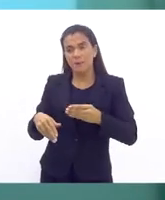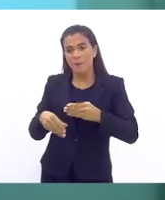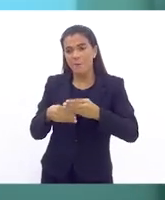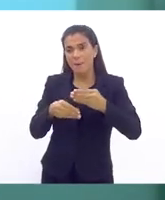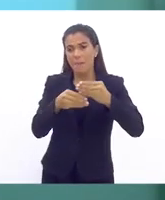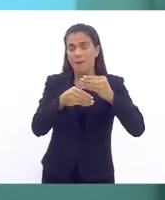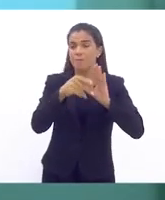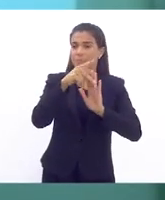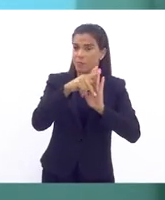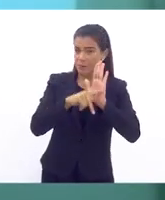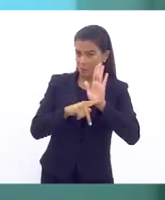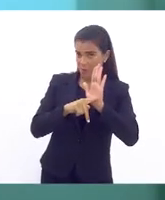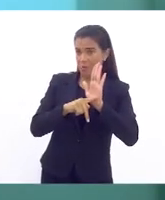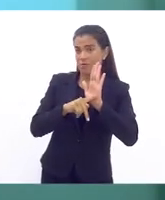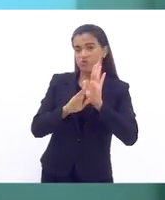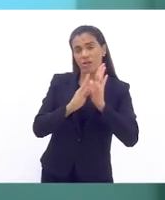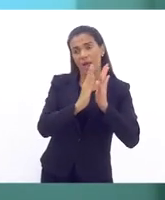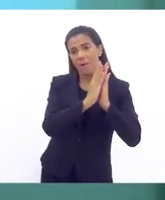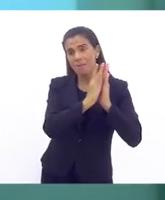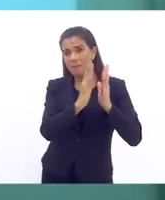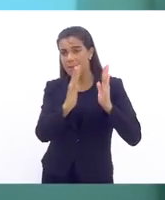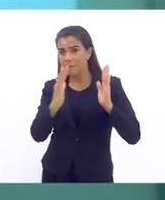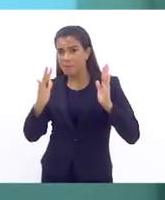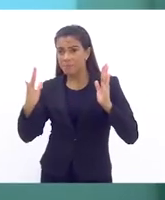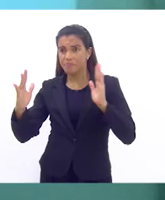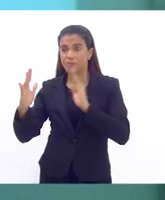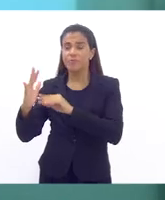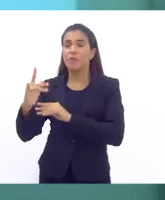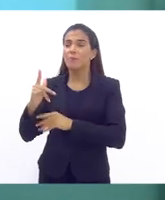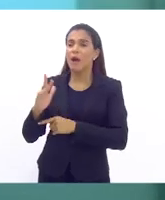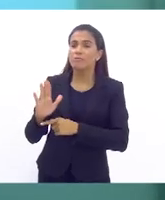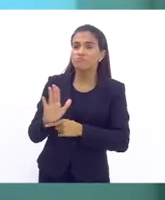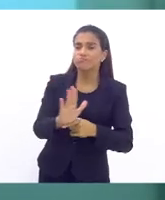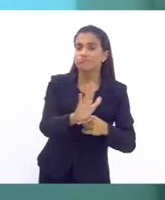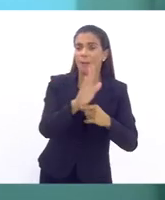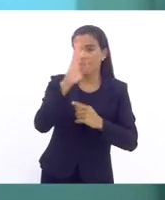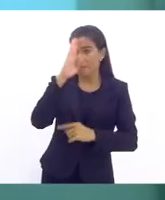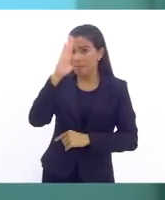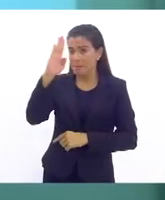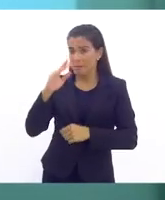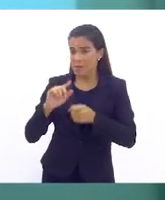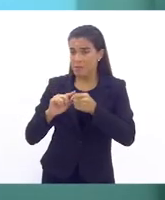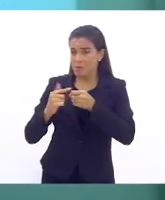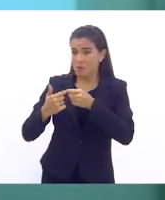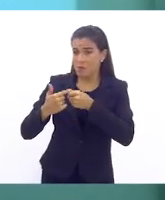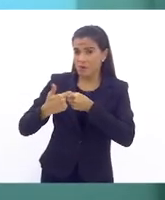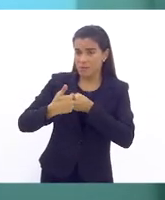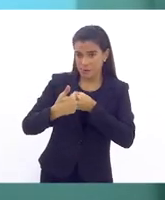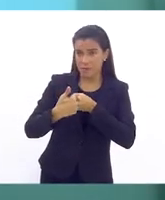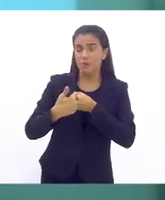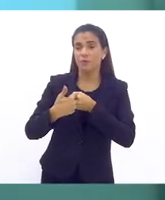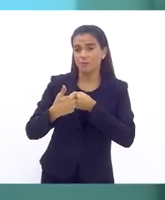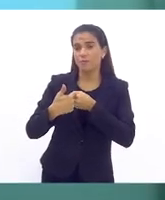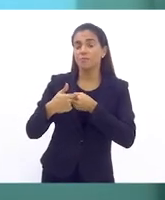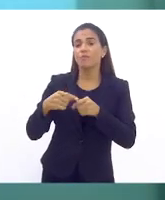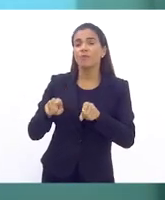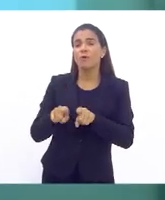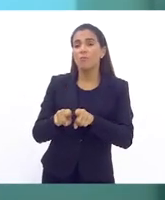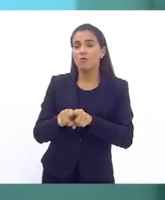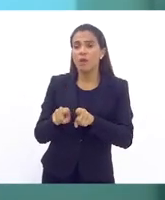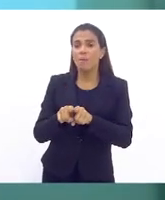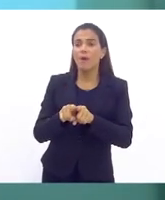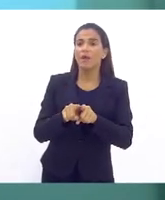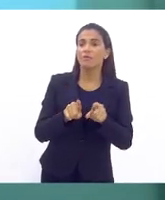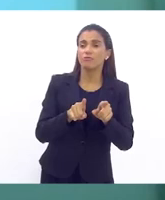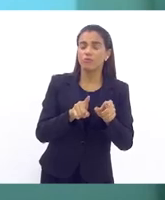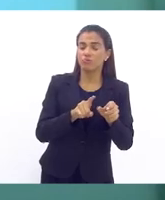de projetos que já estão em curso para atender principalmente municípios é na sua no desassoreamento dos